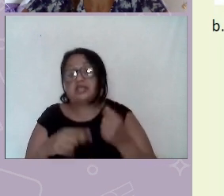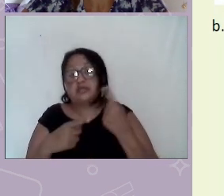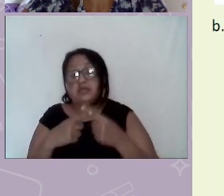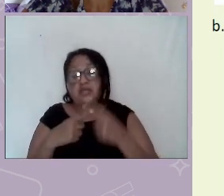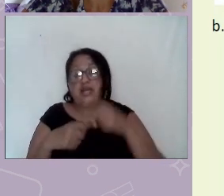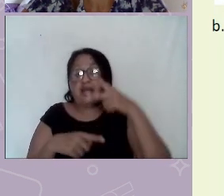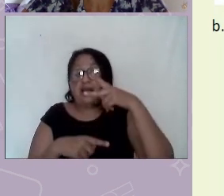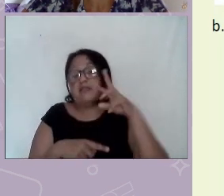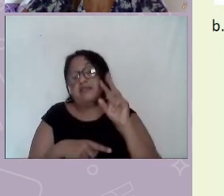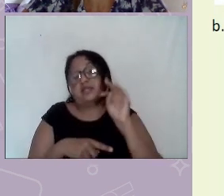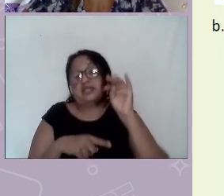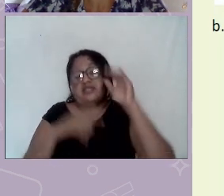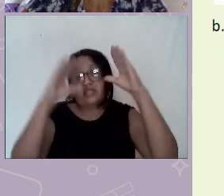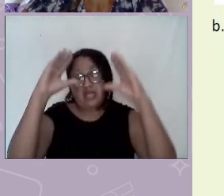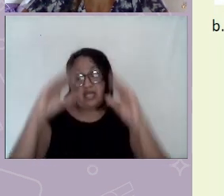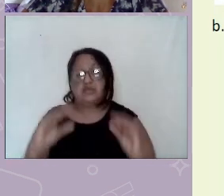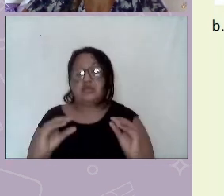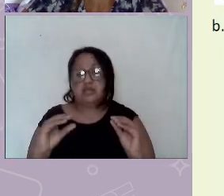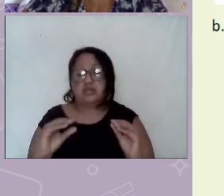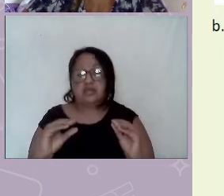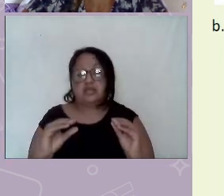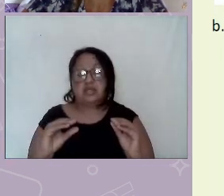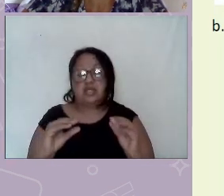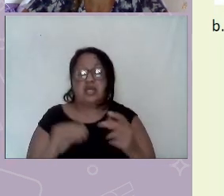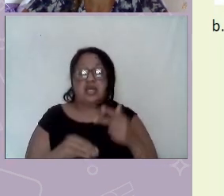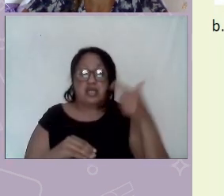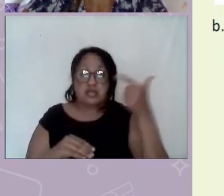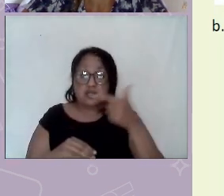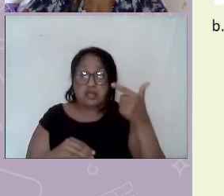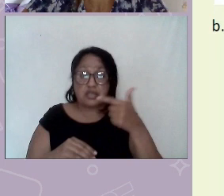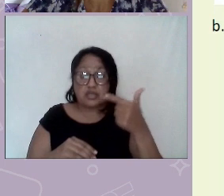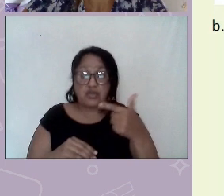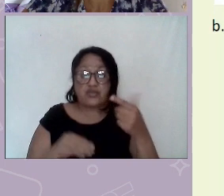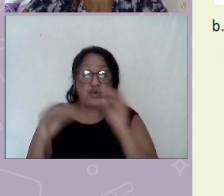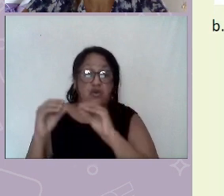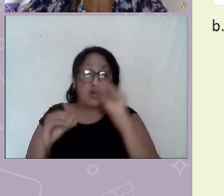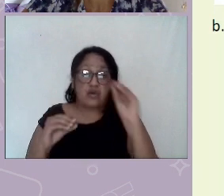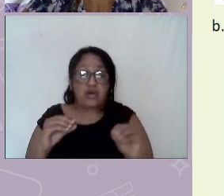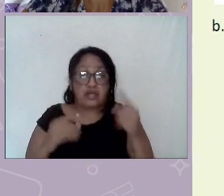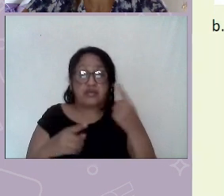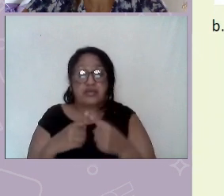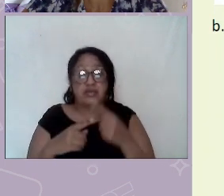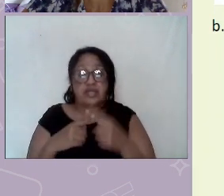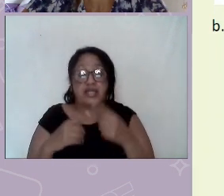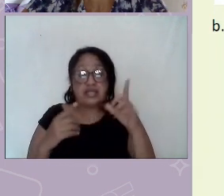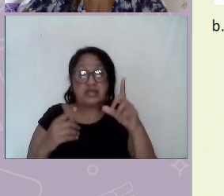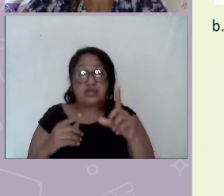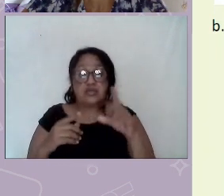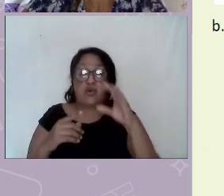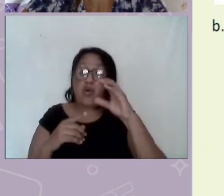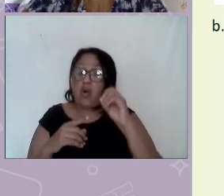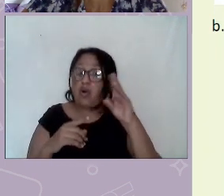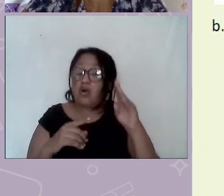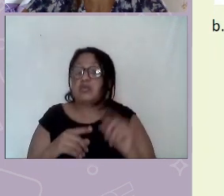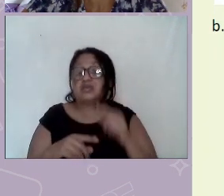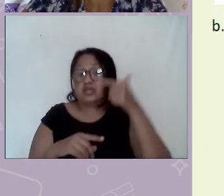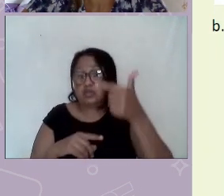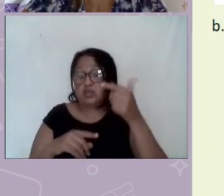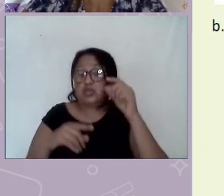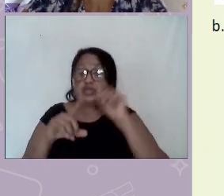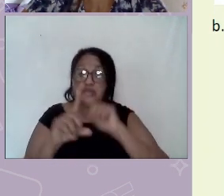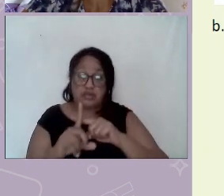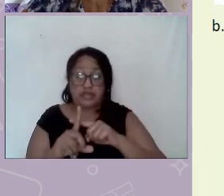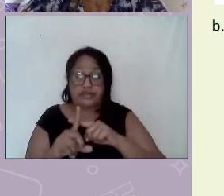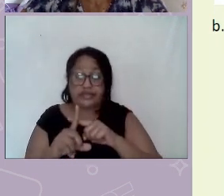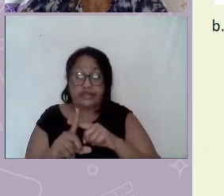reduzida tá certo esse 2 foi colocado aqui porque no cobre tem 2 mais enquanto que na prata é só 1